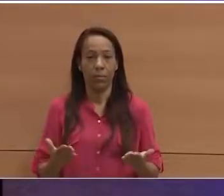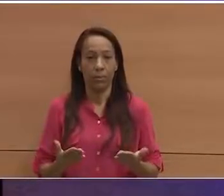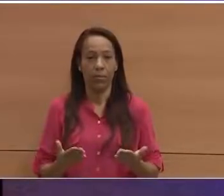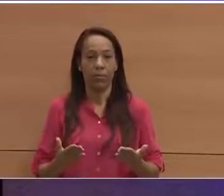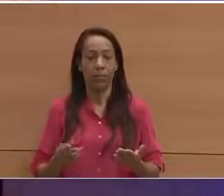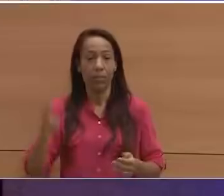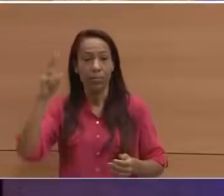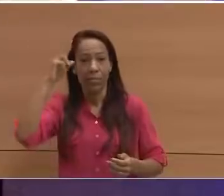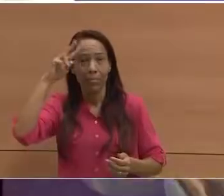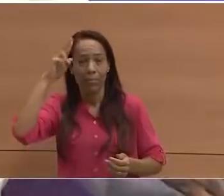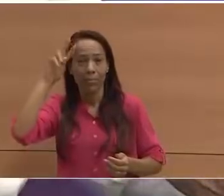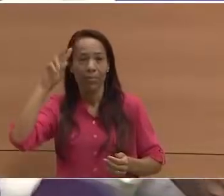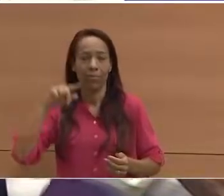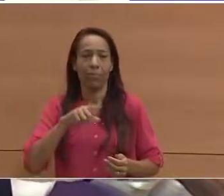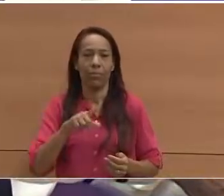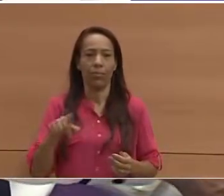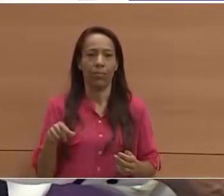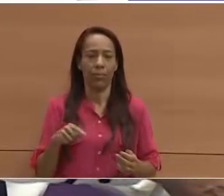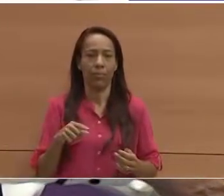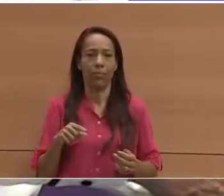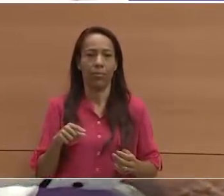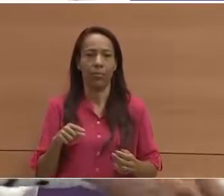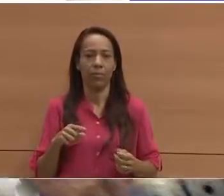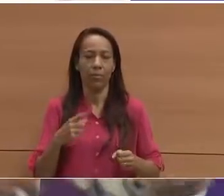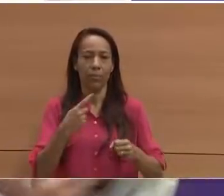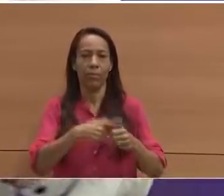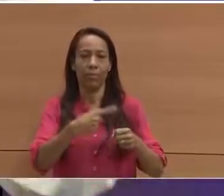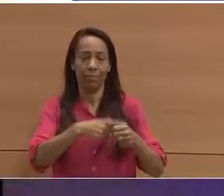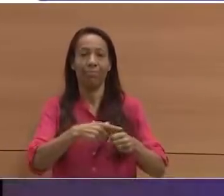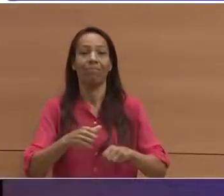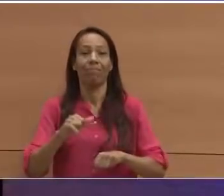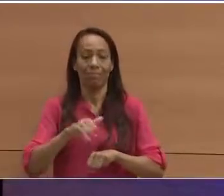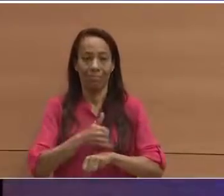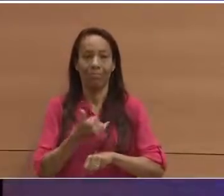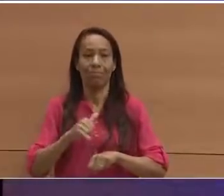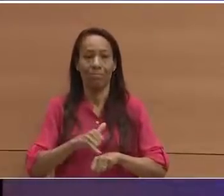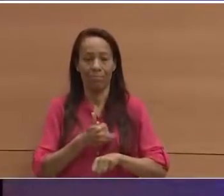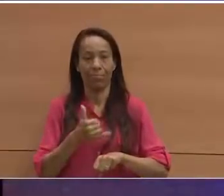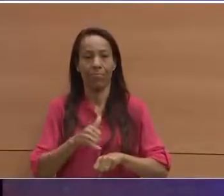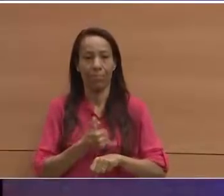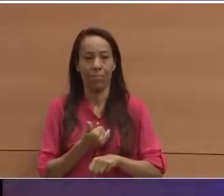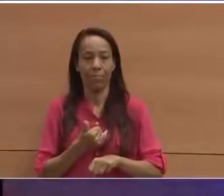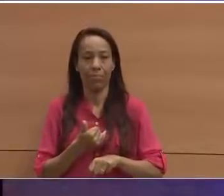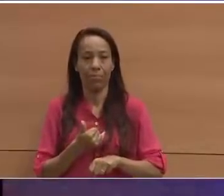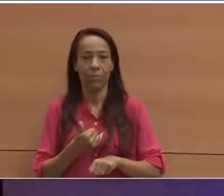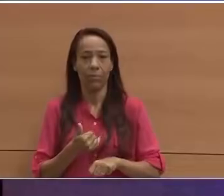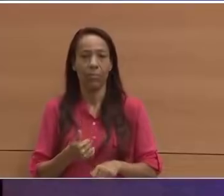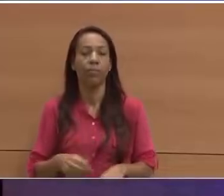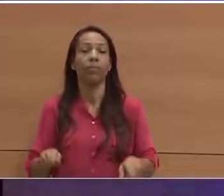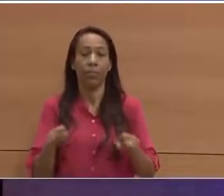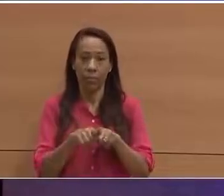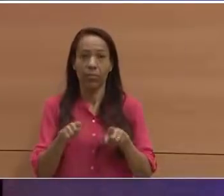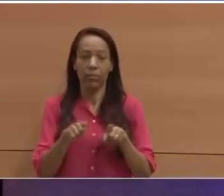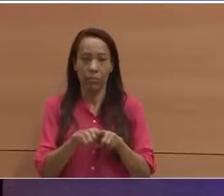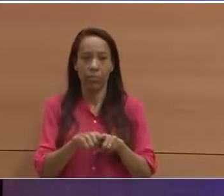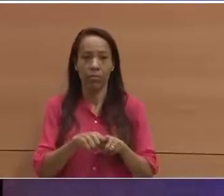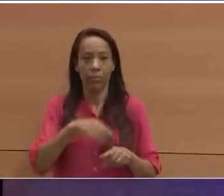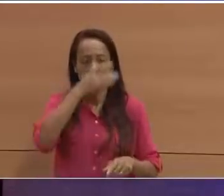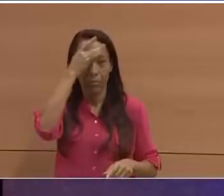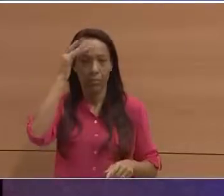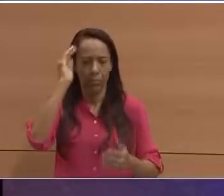em Jerusalém, que eu vou mostrar para vocês daqui a pouquinho, tá? Até entre os crentes, os que creram no Senhor em